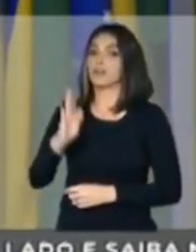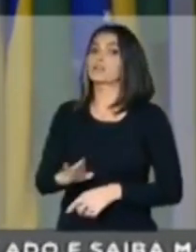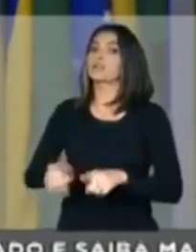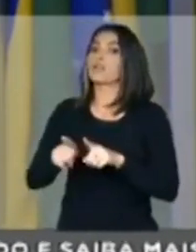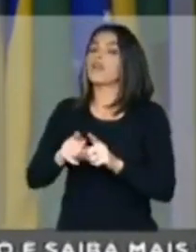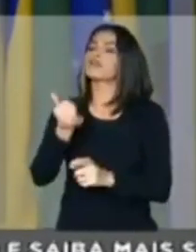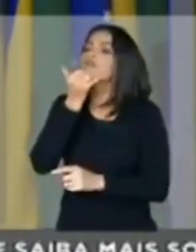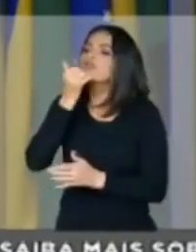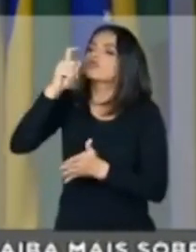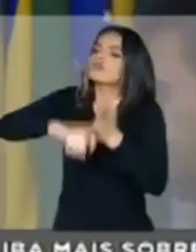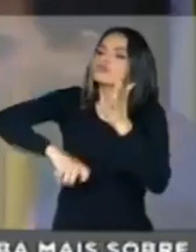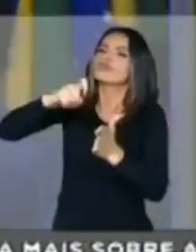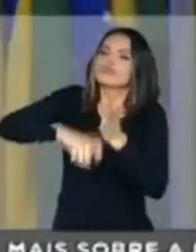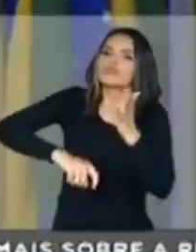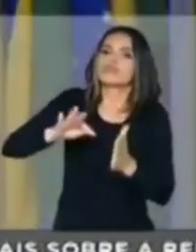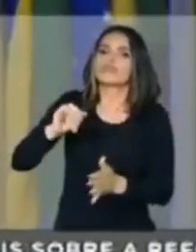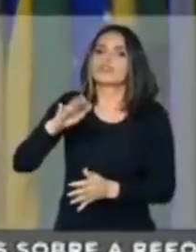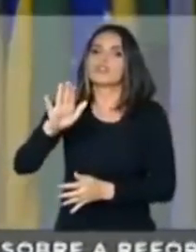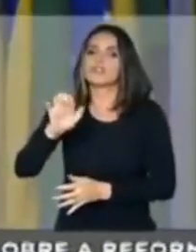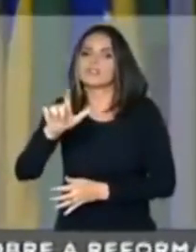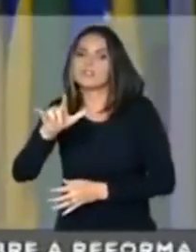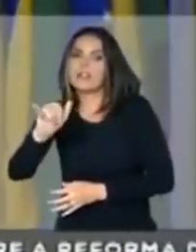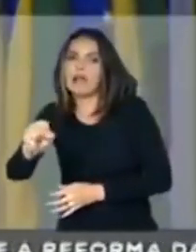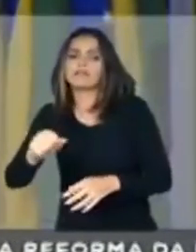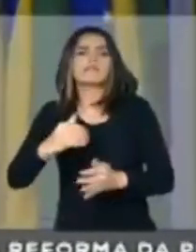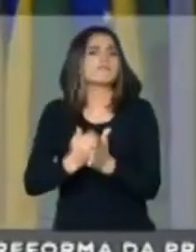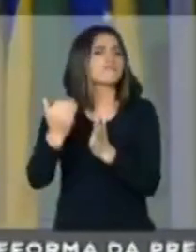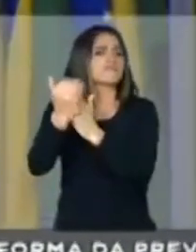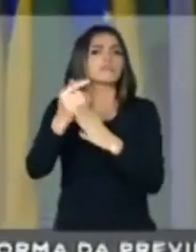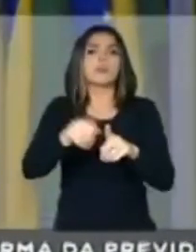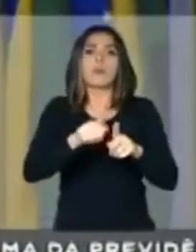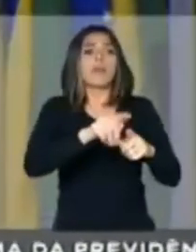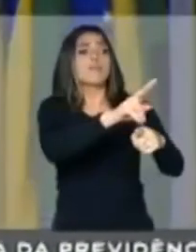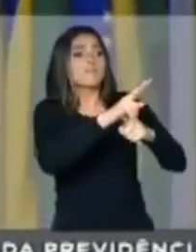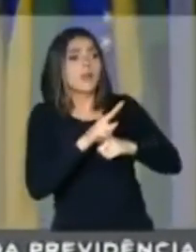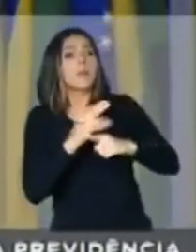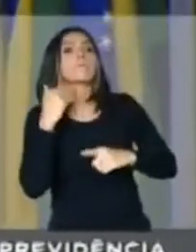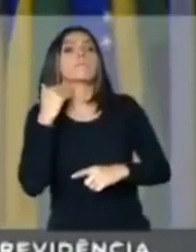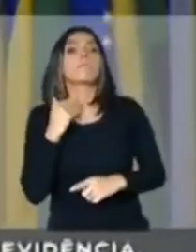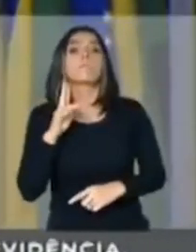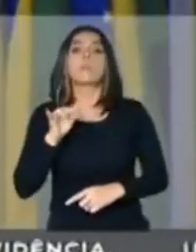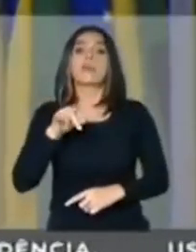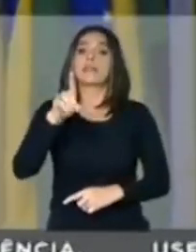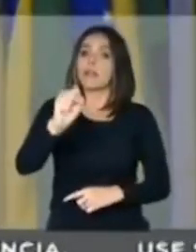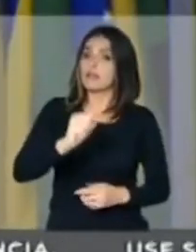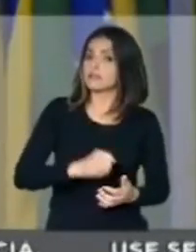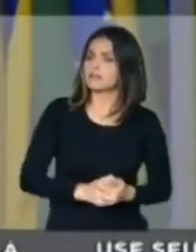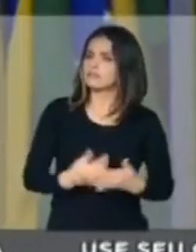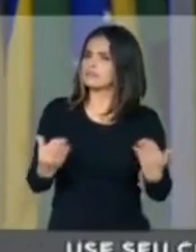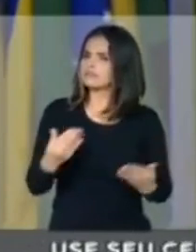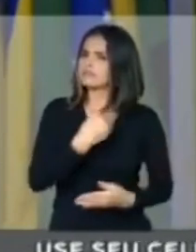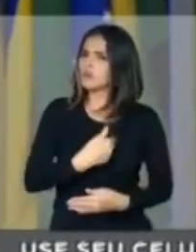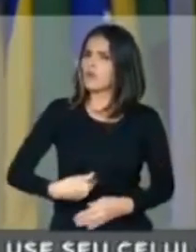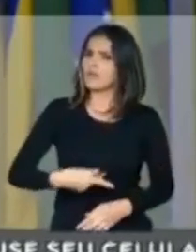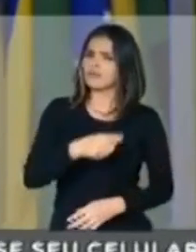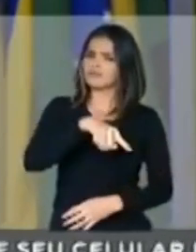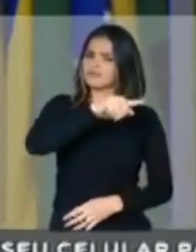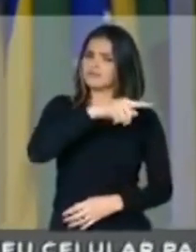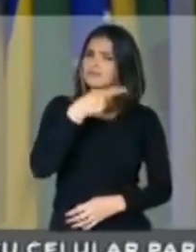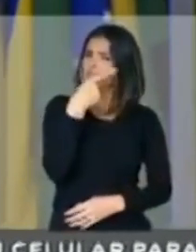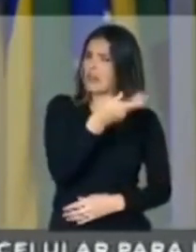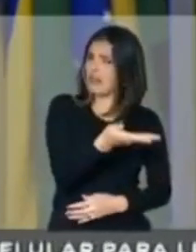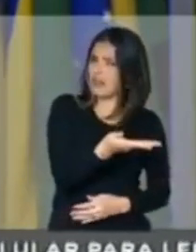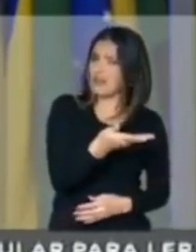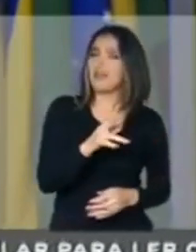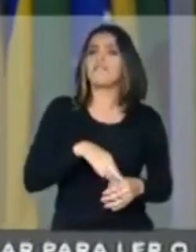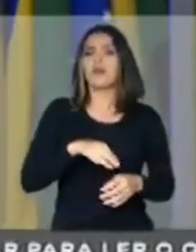isenções fiscais e mais aumentaram os empréstimos do BNDES. Ou seja, justamente esses governos foram os que mais aumentaram